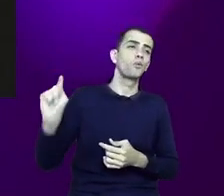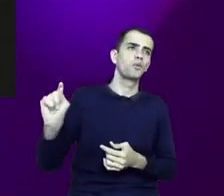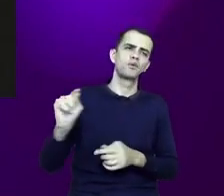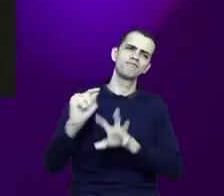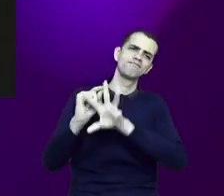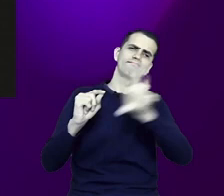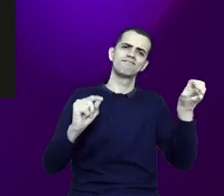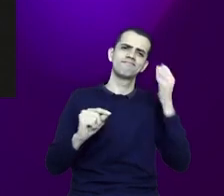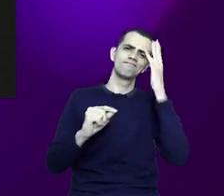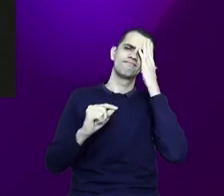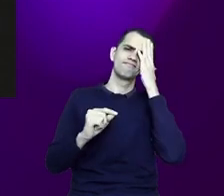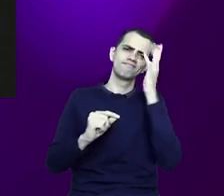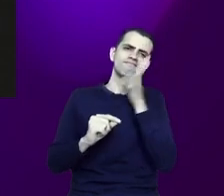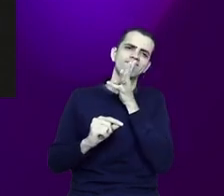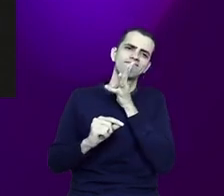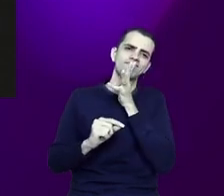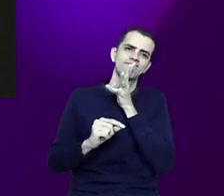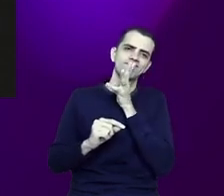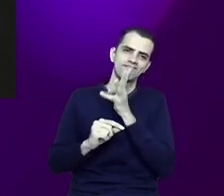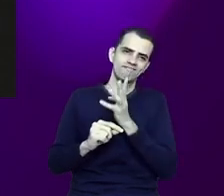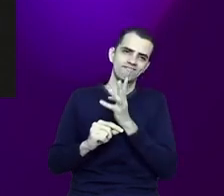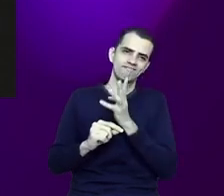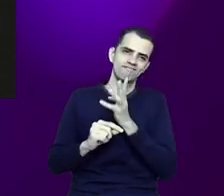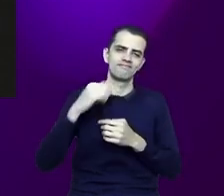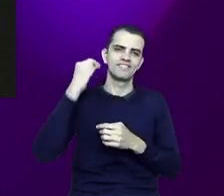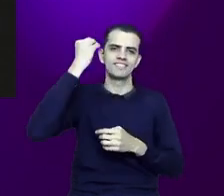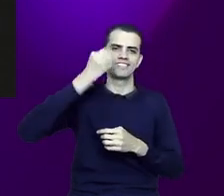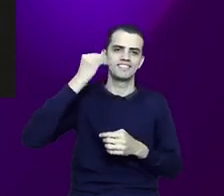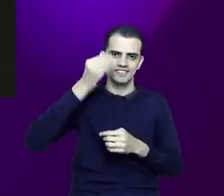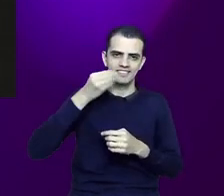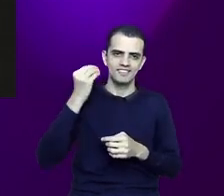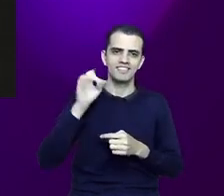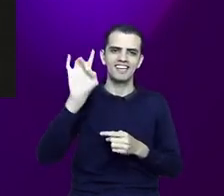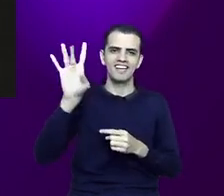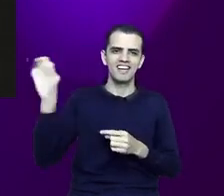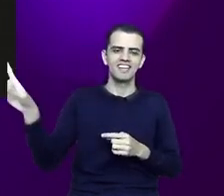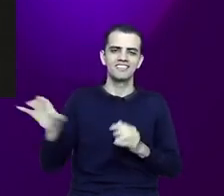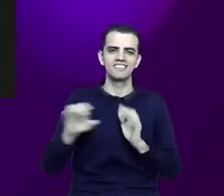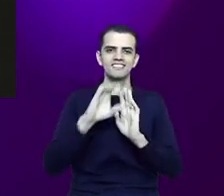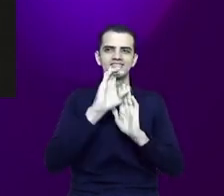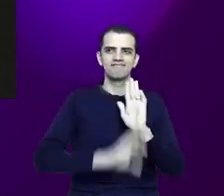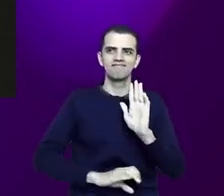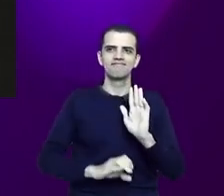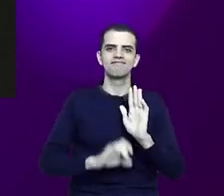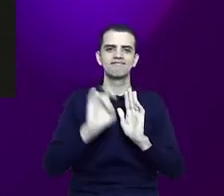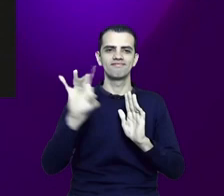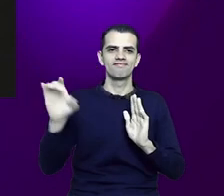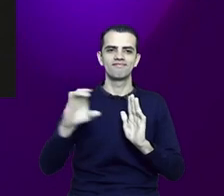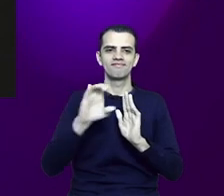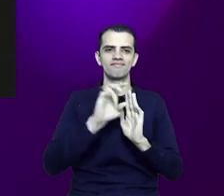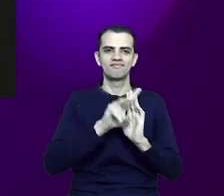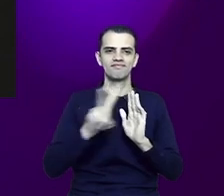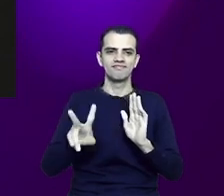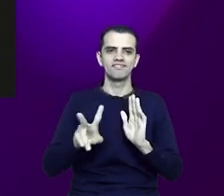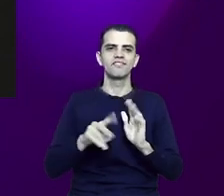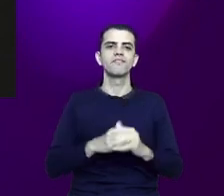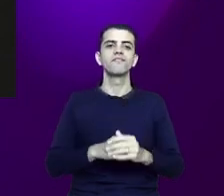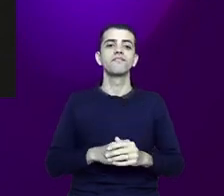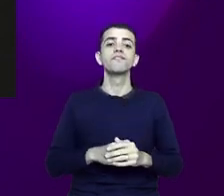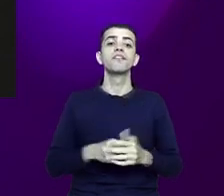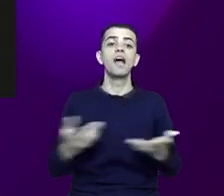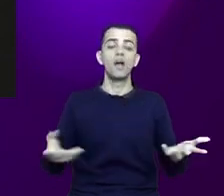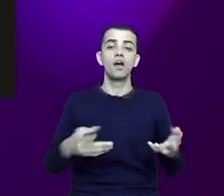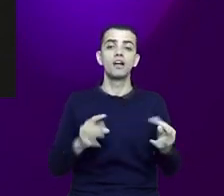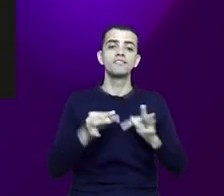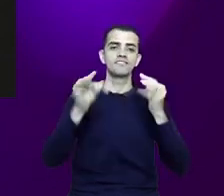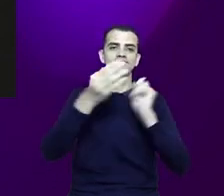perante os cirurgiões de ombro. Então, está aqui o currículo de todos os colegas. E os objetivos de falar de novas tecnologias em prótese